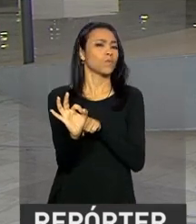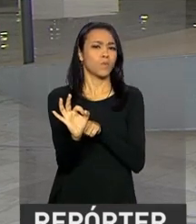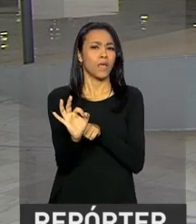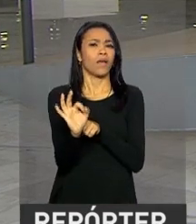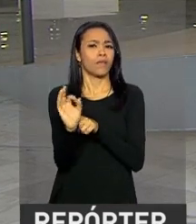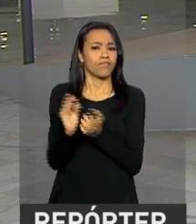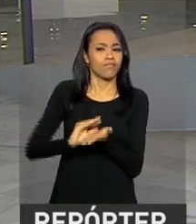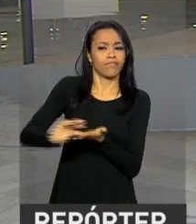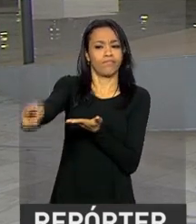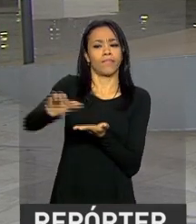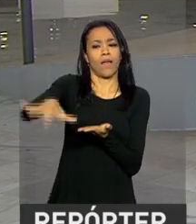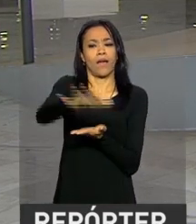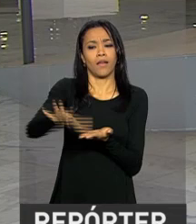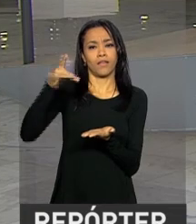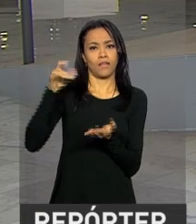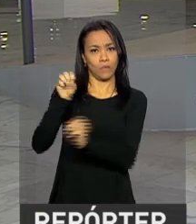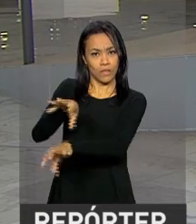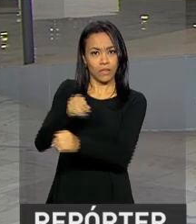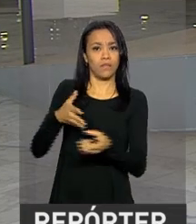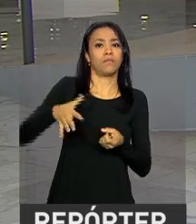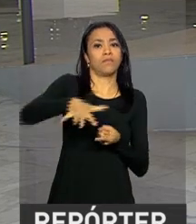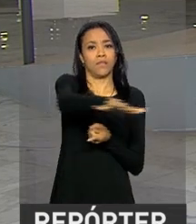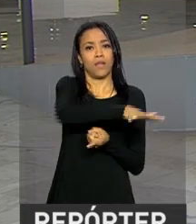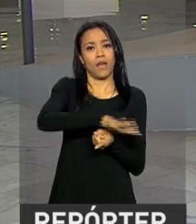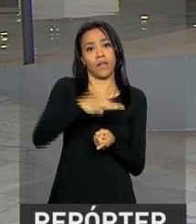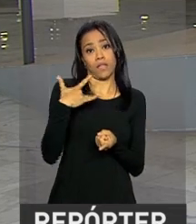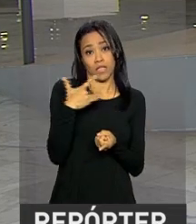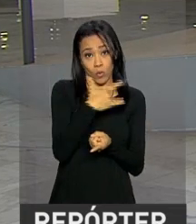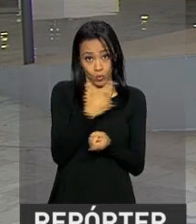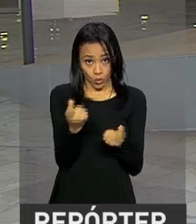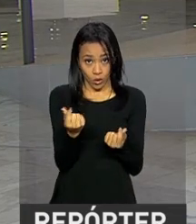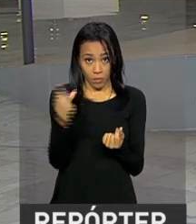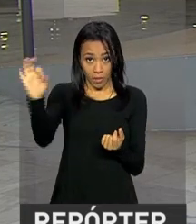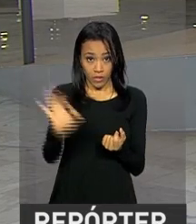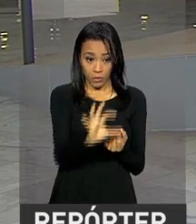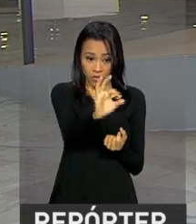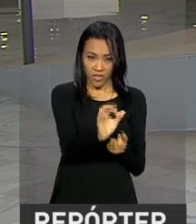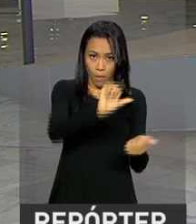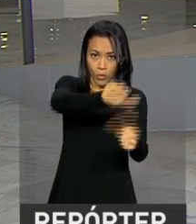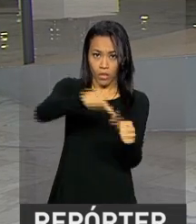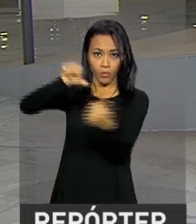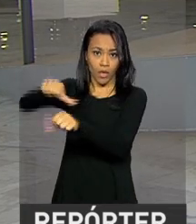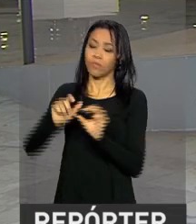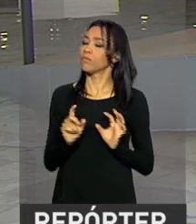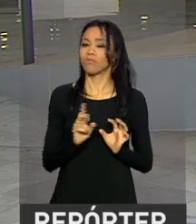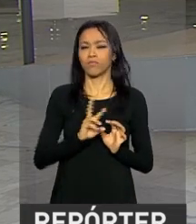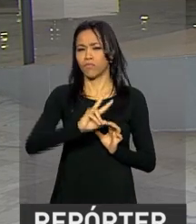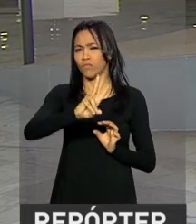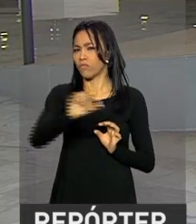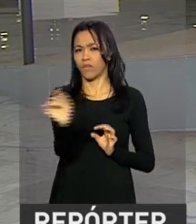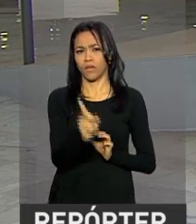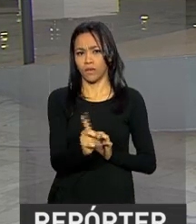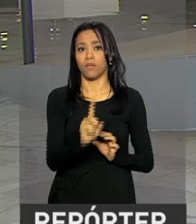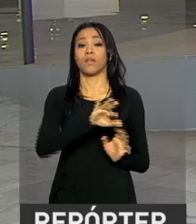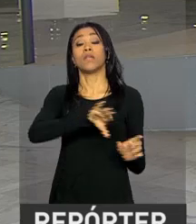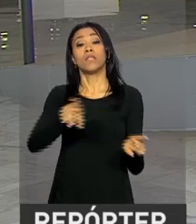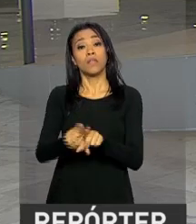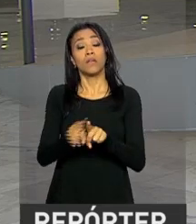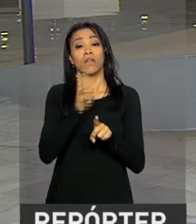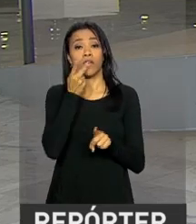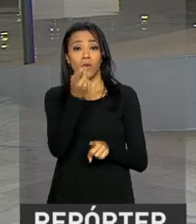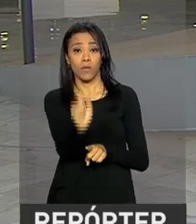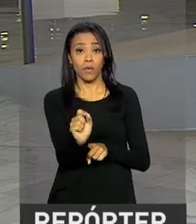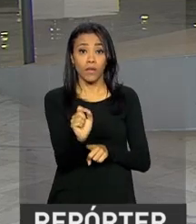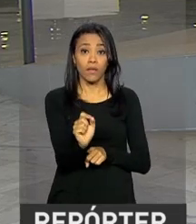à educação, às áreas da educação e da saúde, não vão ser modificados. Michel Temer também destacou aí a relação que